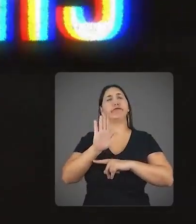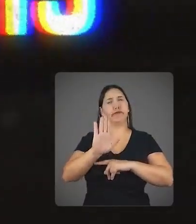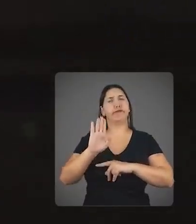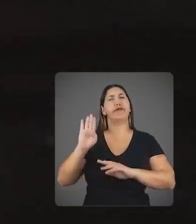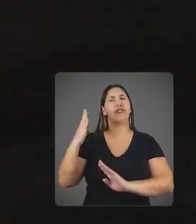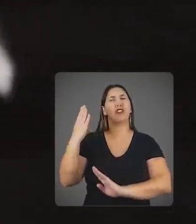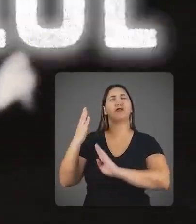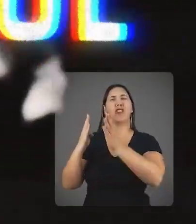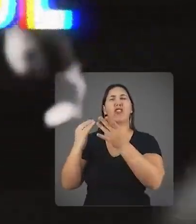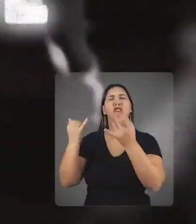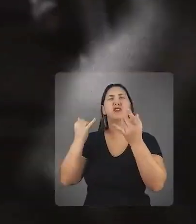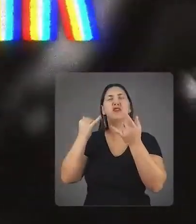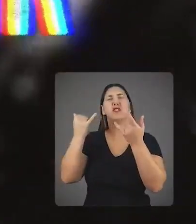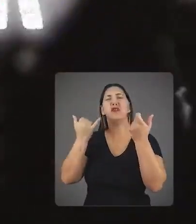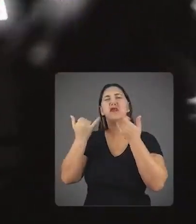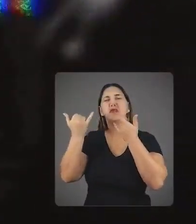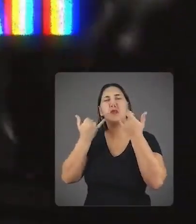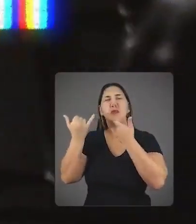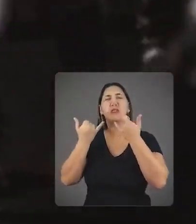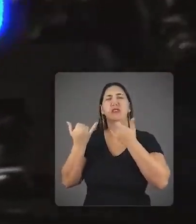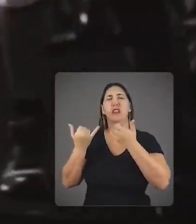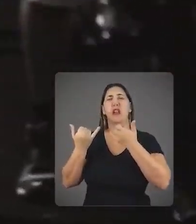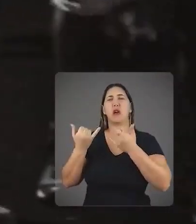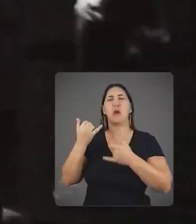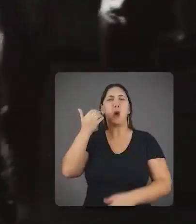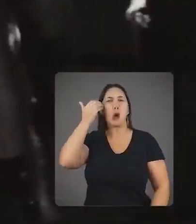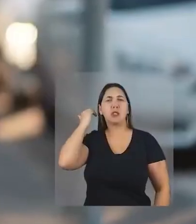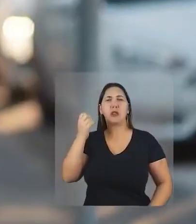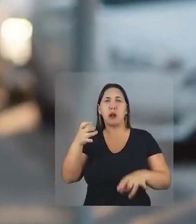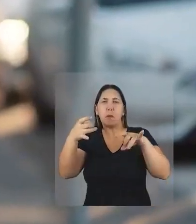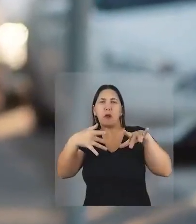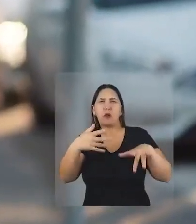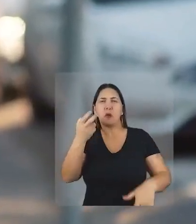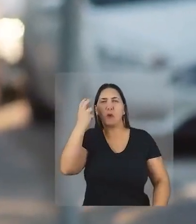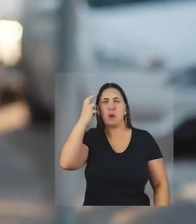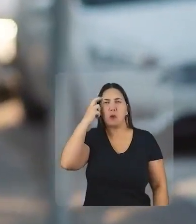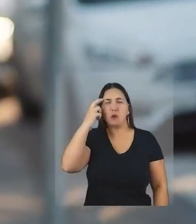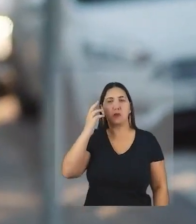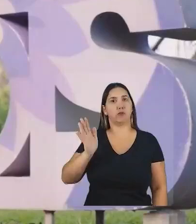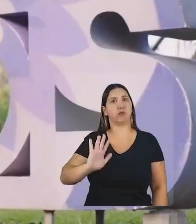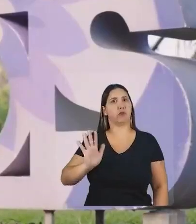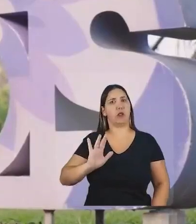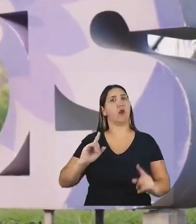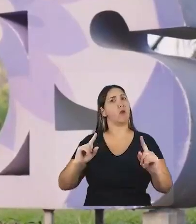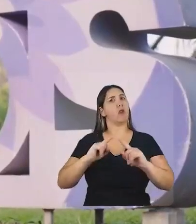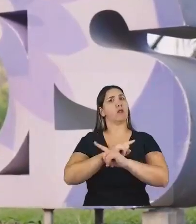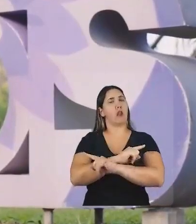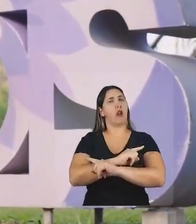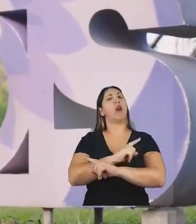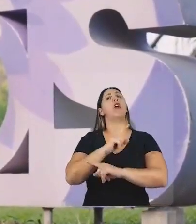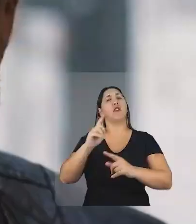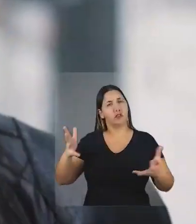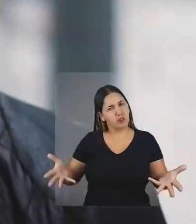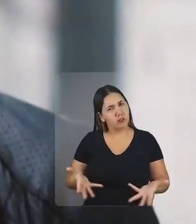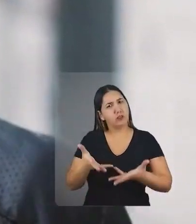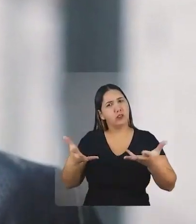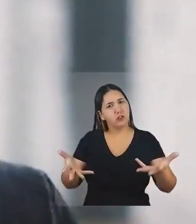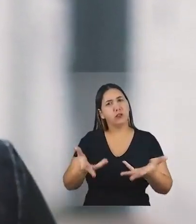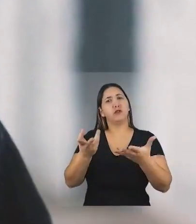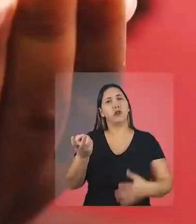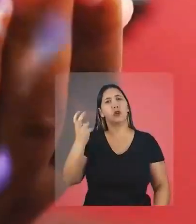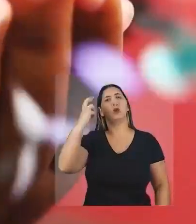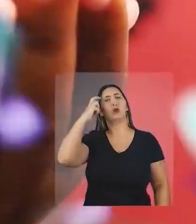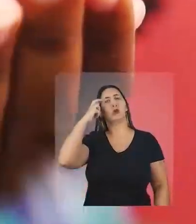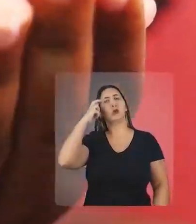news espalhadas por aí dizendo que eu vou deixar a cultura de lado, muito pelo contrário. Em Santos, ela